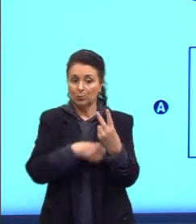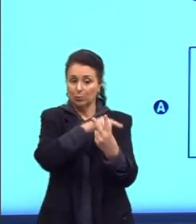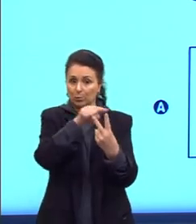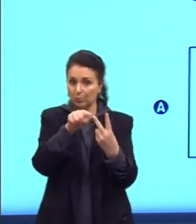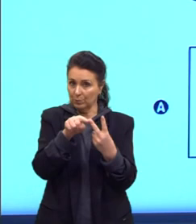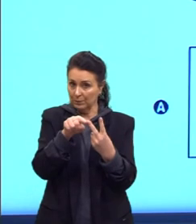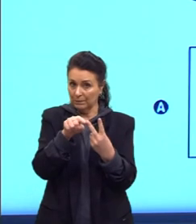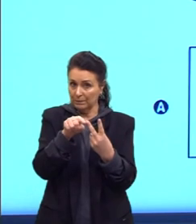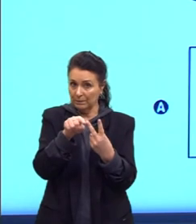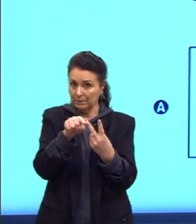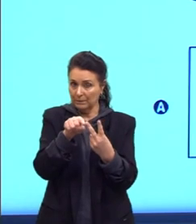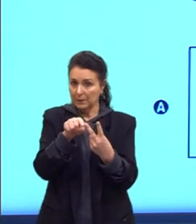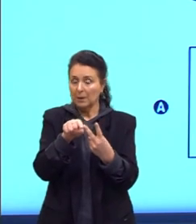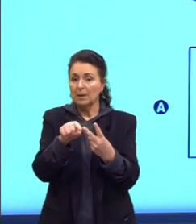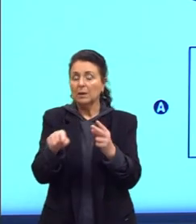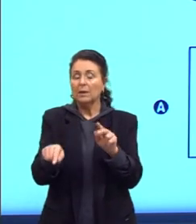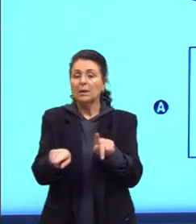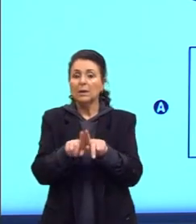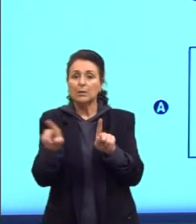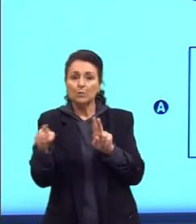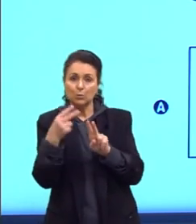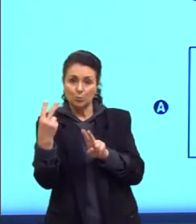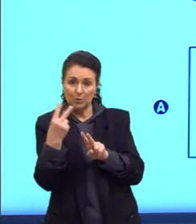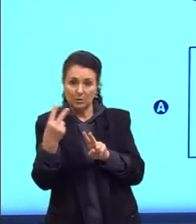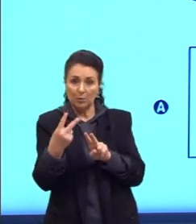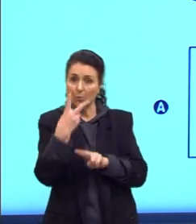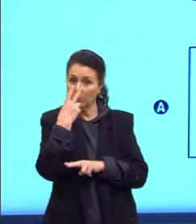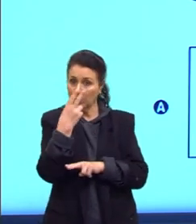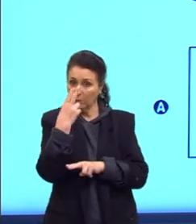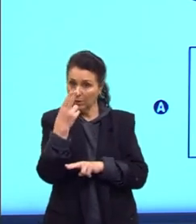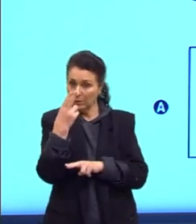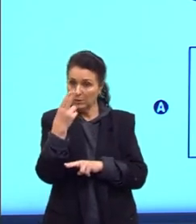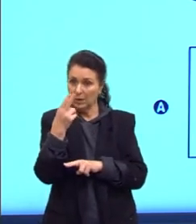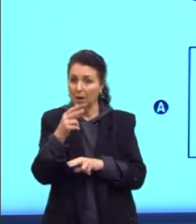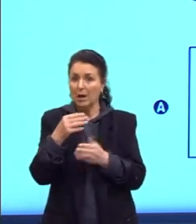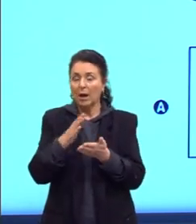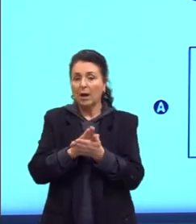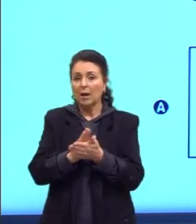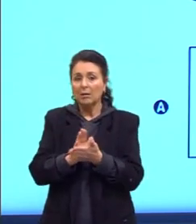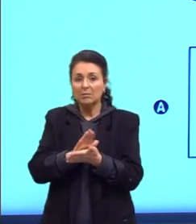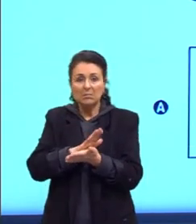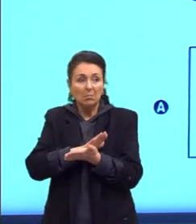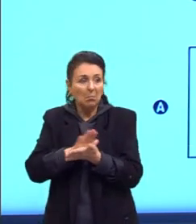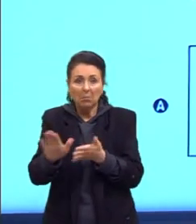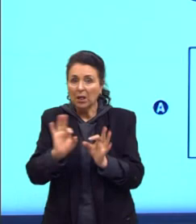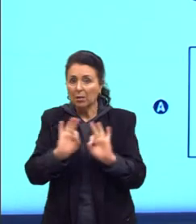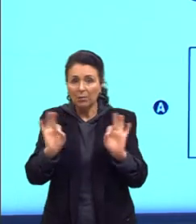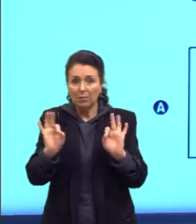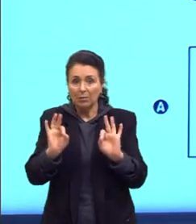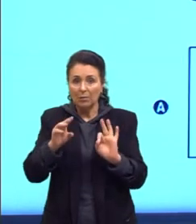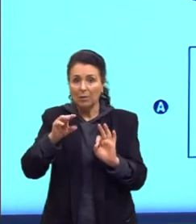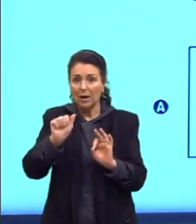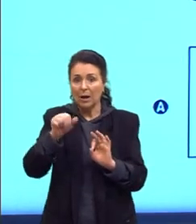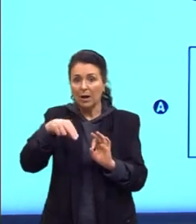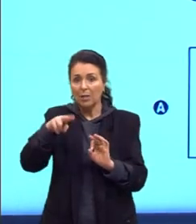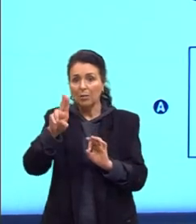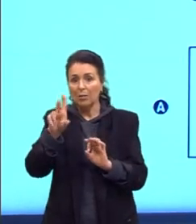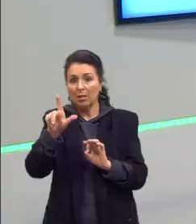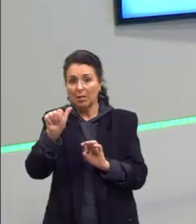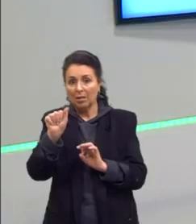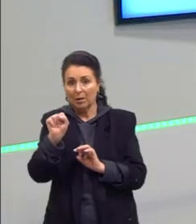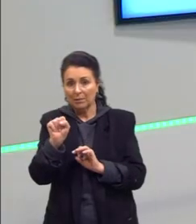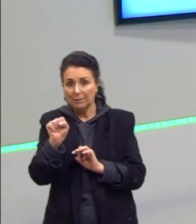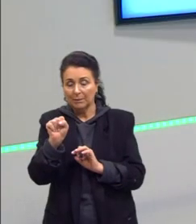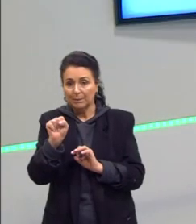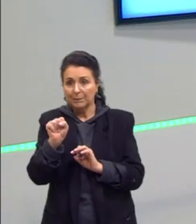como a gente tem só essas duas aqui e a princípio elas são iguais elas vão se anular né neste caso aqui certo então a gente precisa